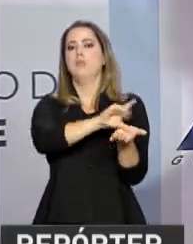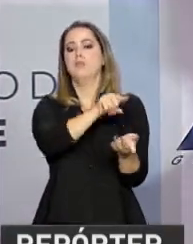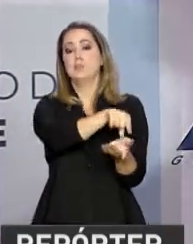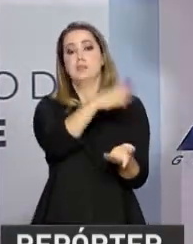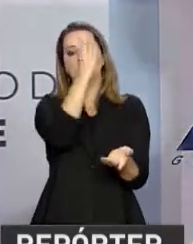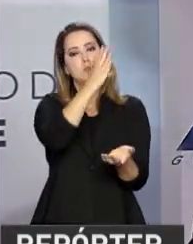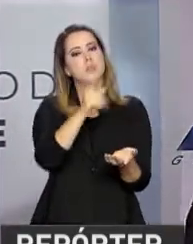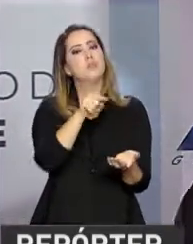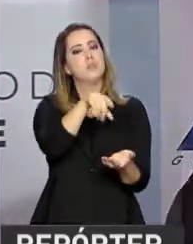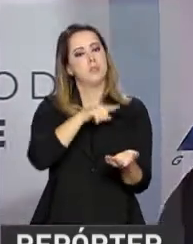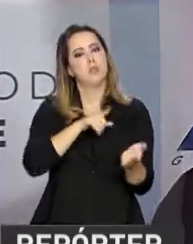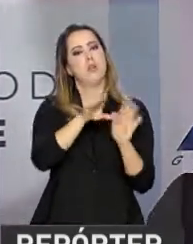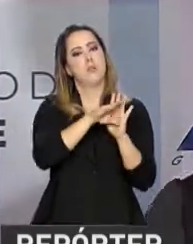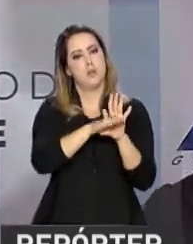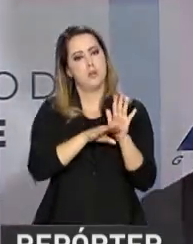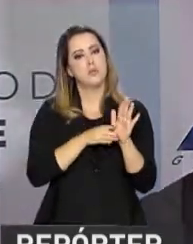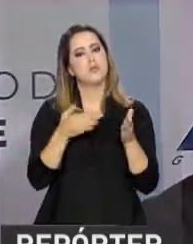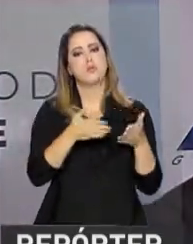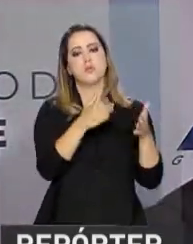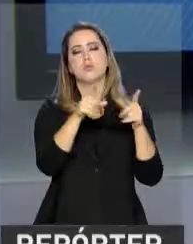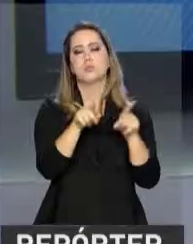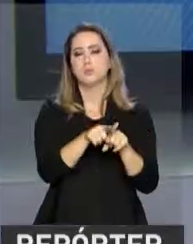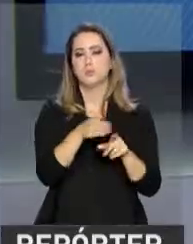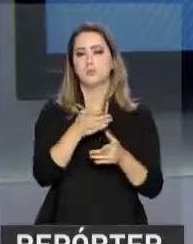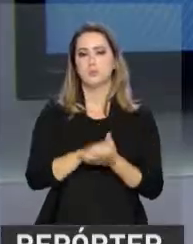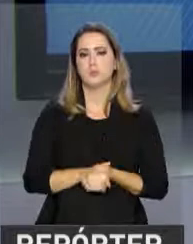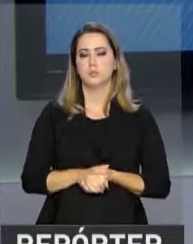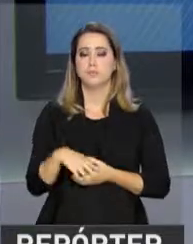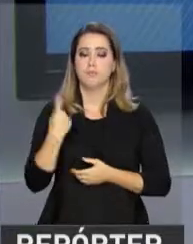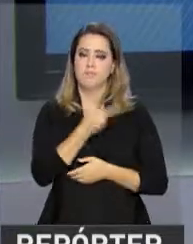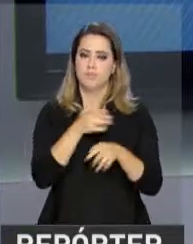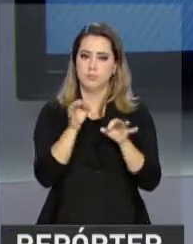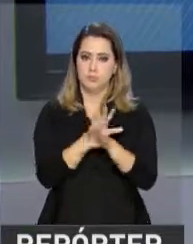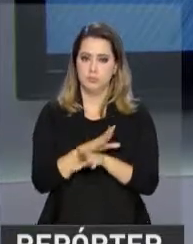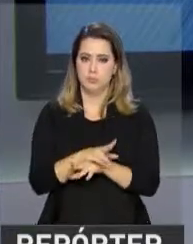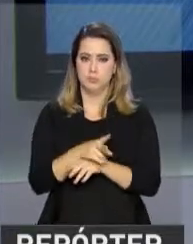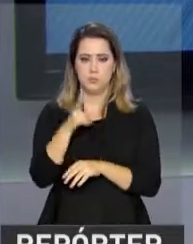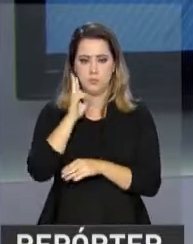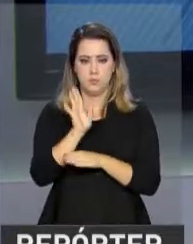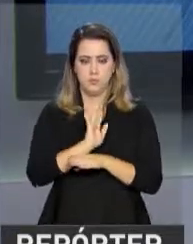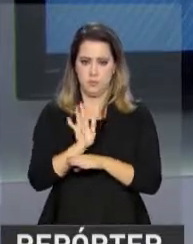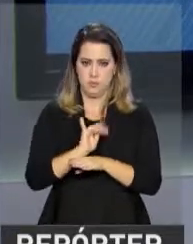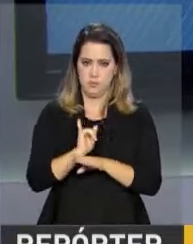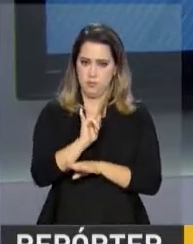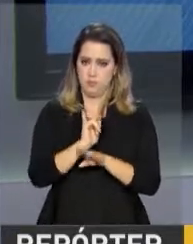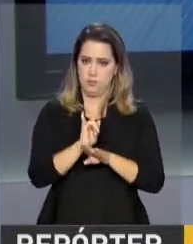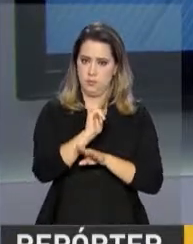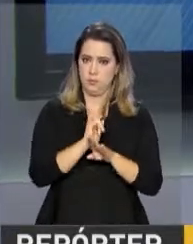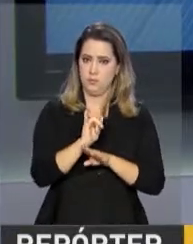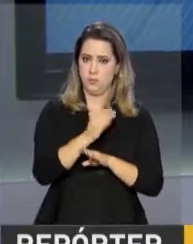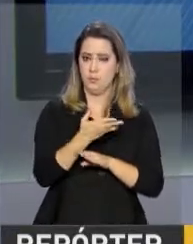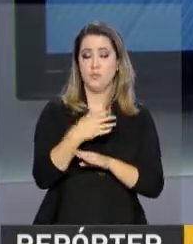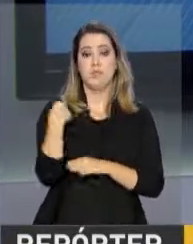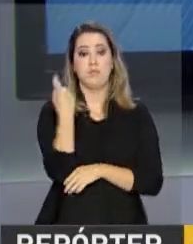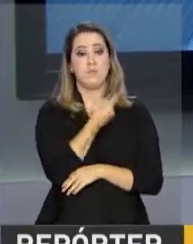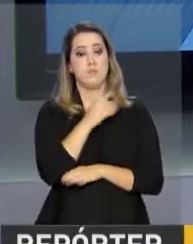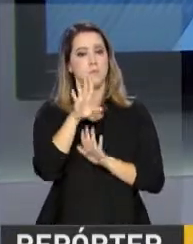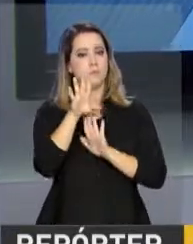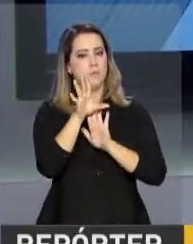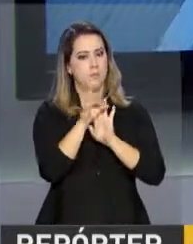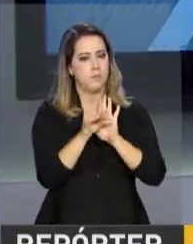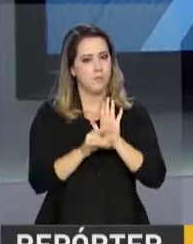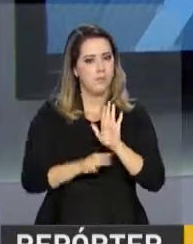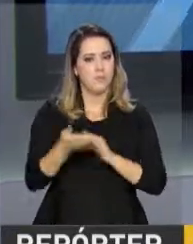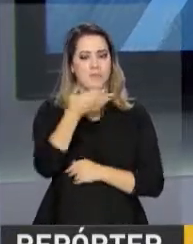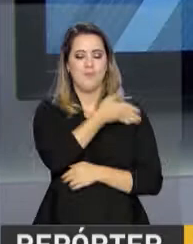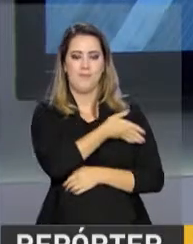tem alguns projetos andando nessa direção. Nós ficamos por aqui. Você pode rever as reportagens no YouTube e toda a